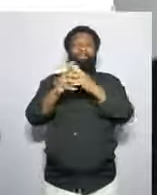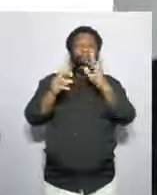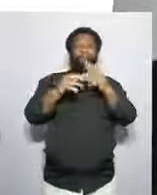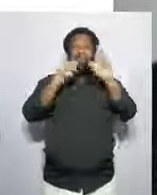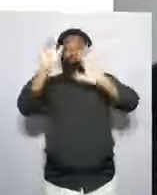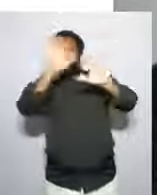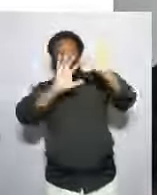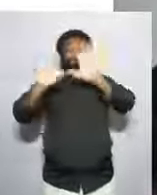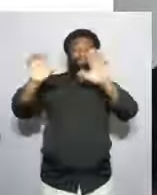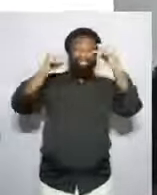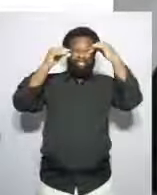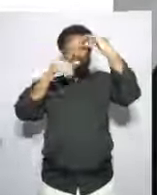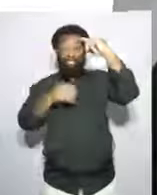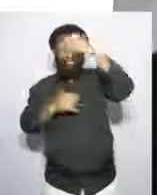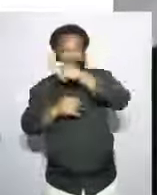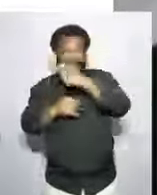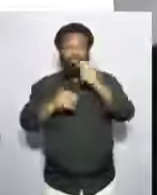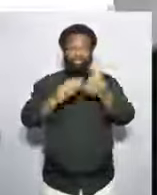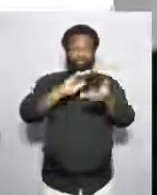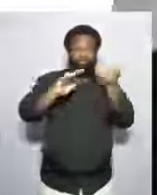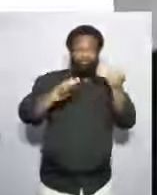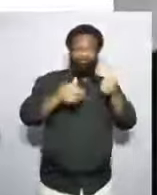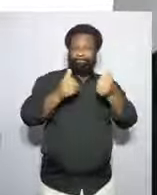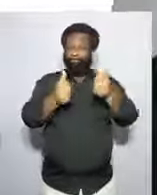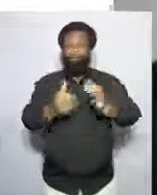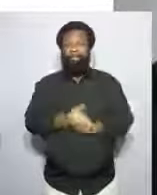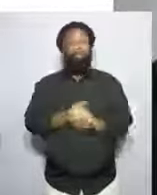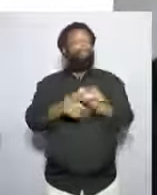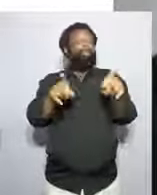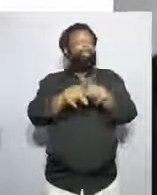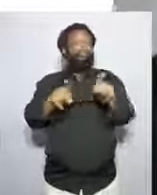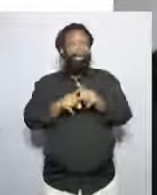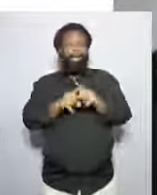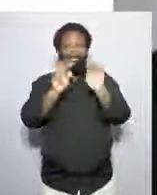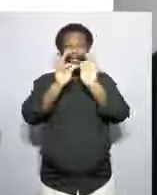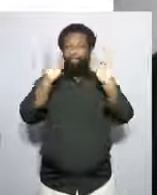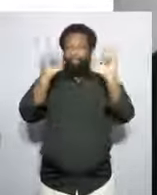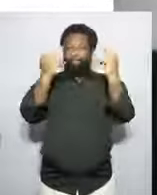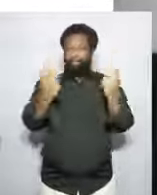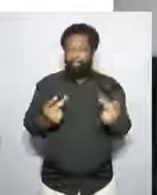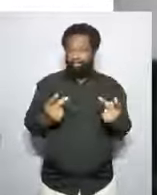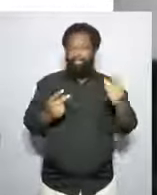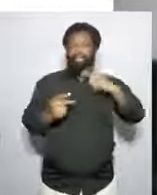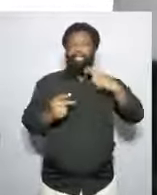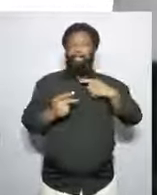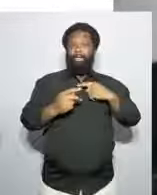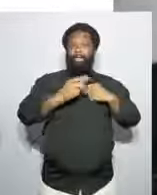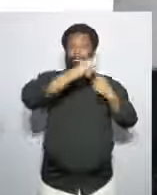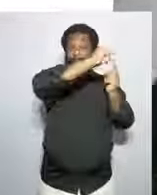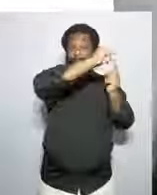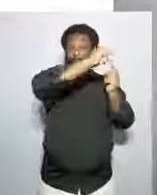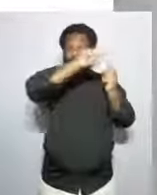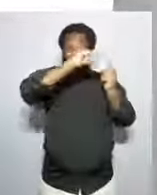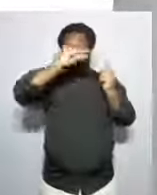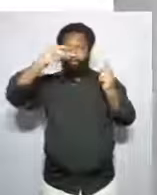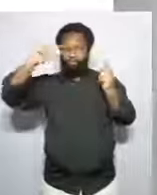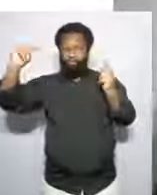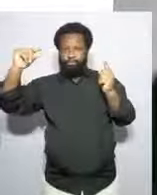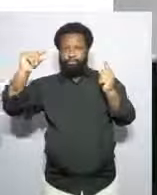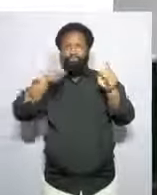muito aglomerado. Tudo bem, pessoal? Além disso, a tabela periódica ela apresenta linhas na